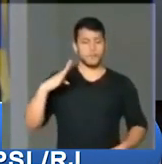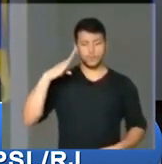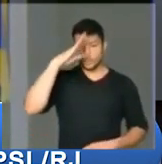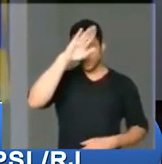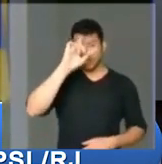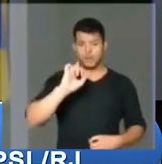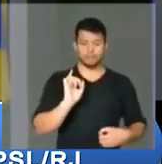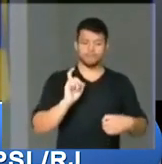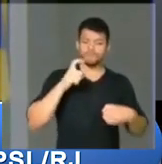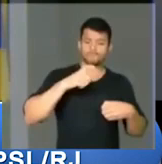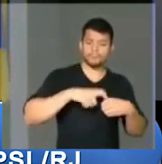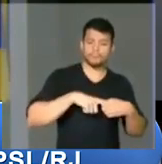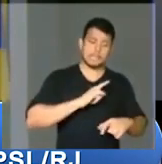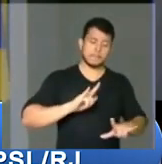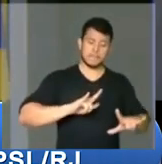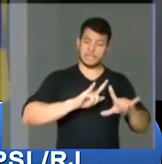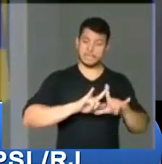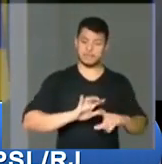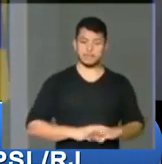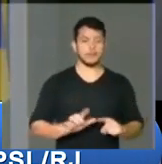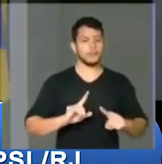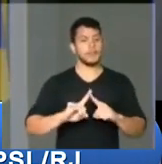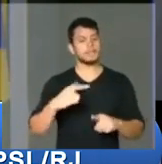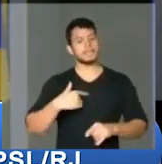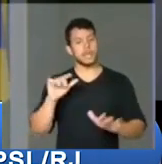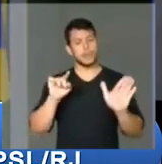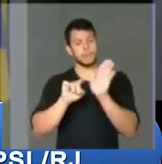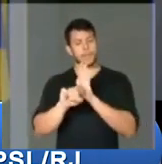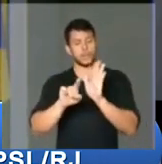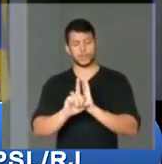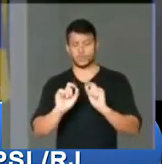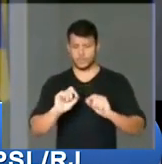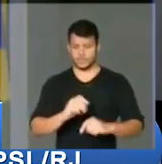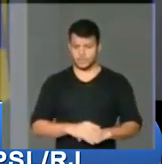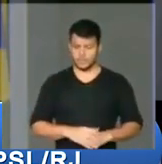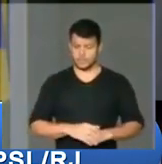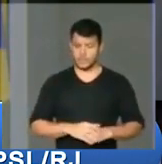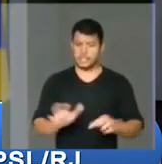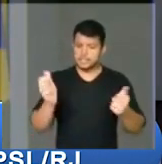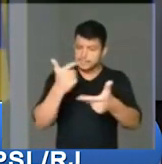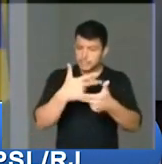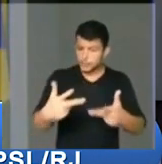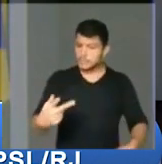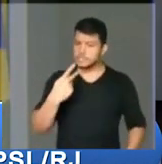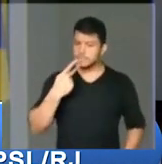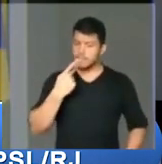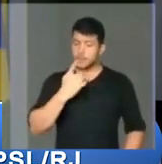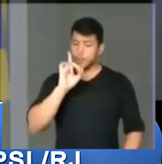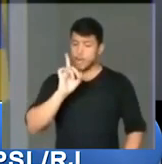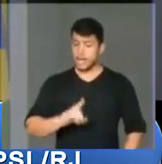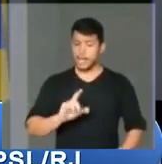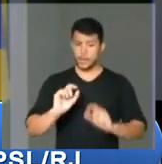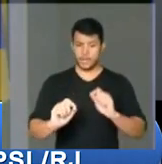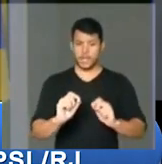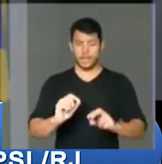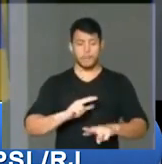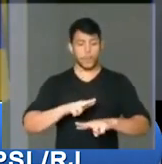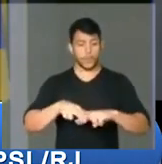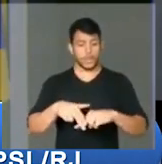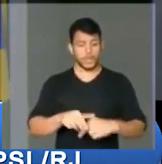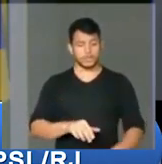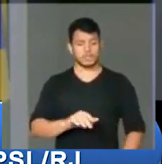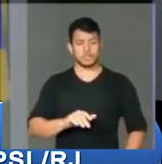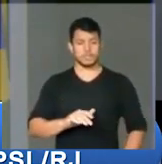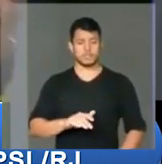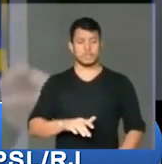é quebra de decoro parlamentar? Porque todas essas afirmações, elas estão sendo feitas através de